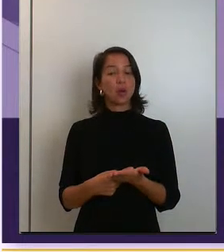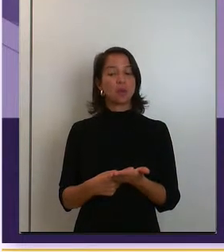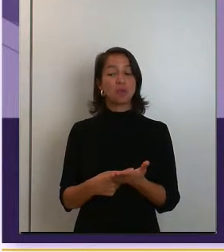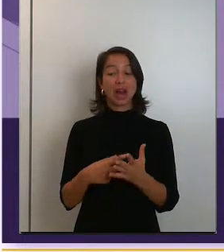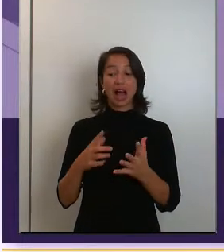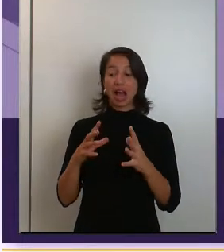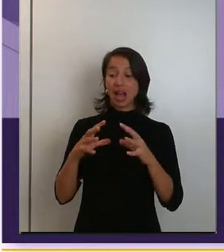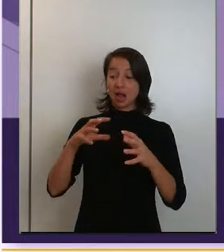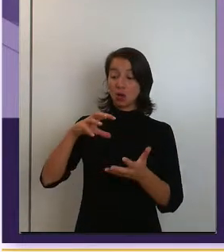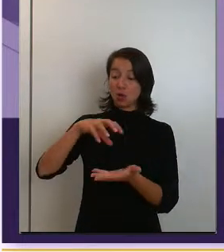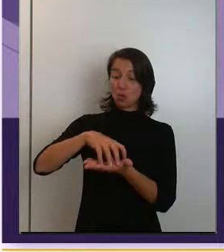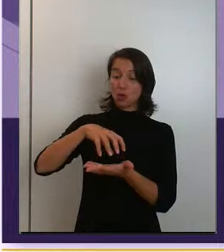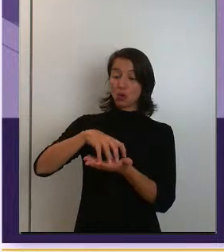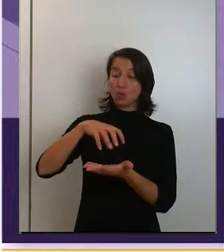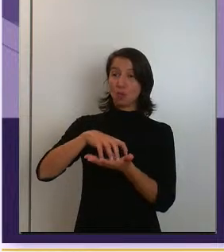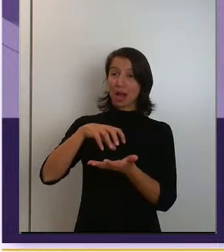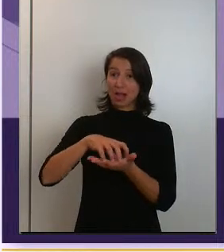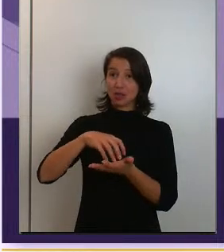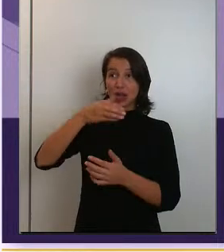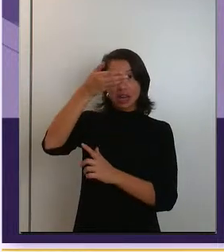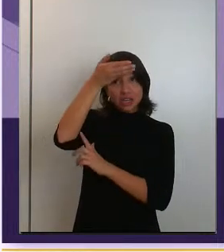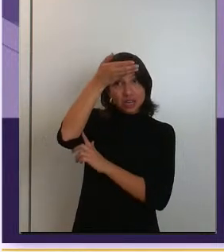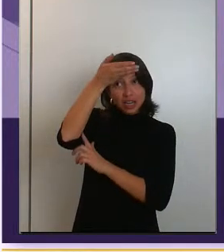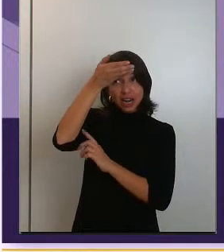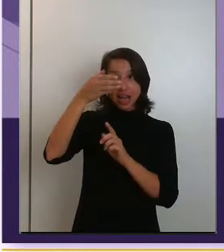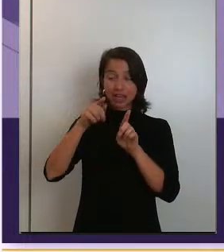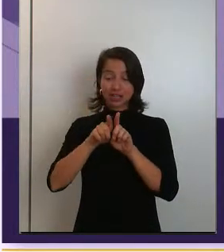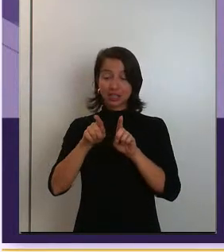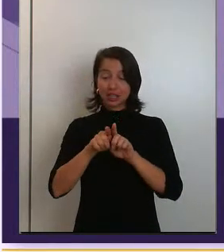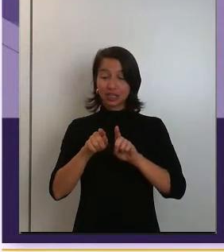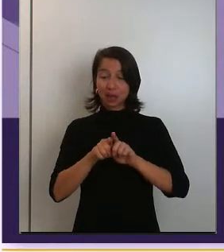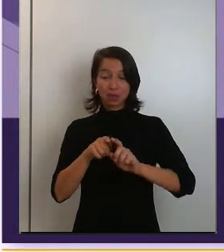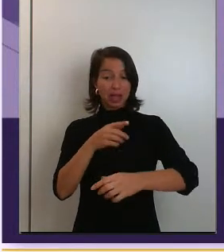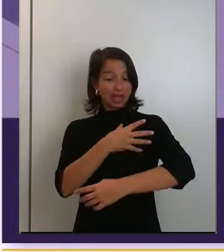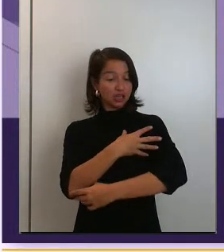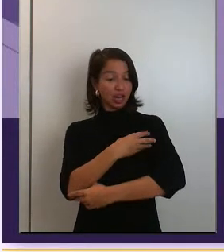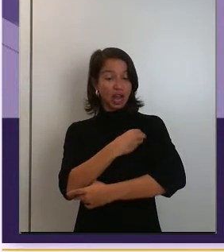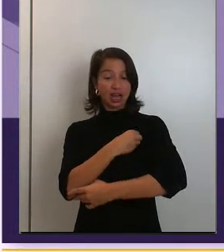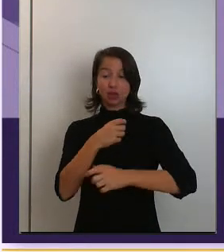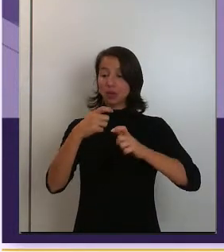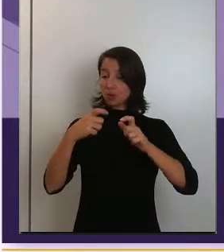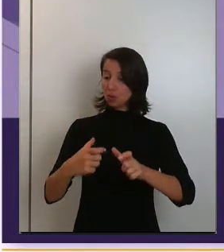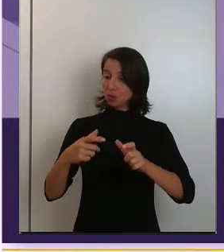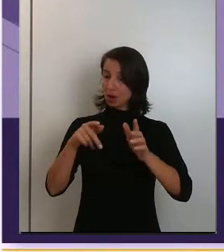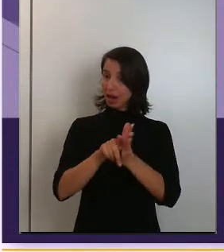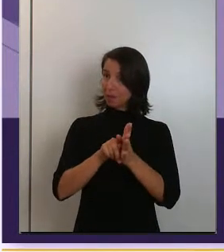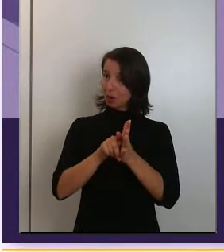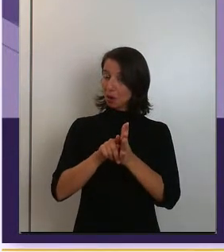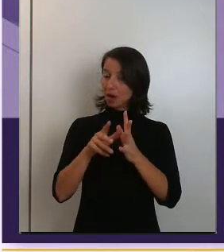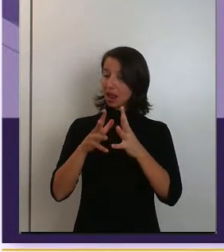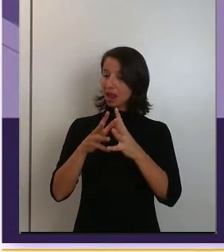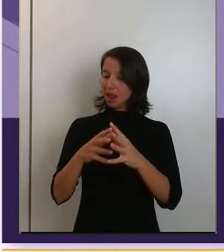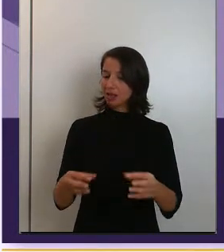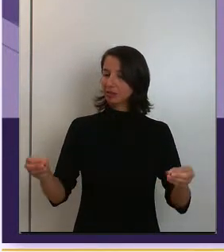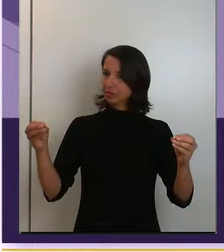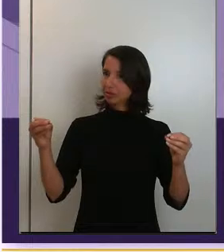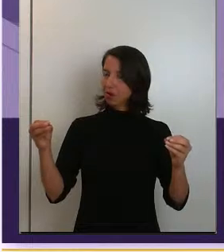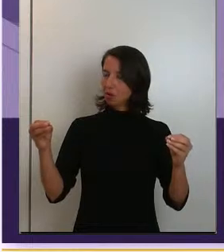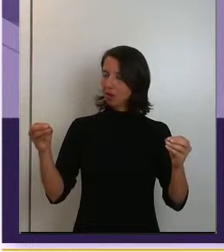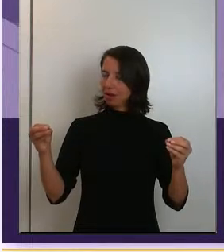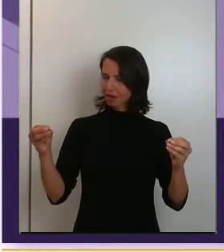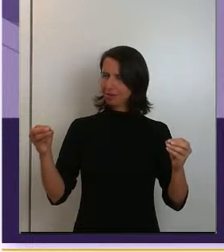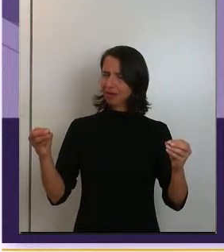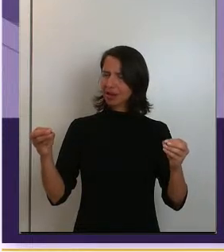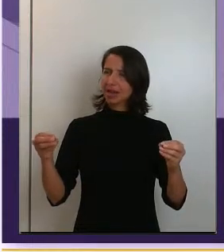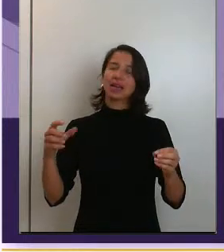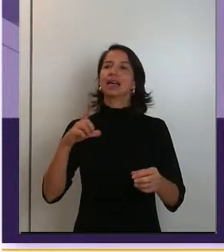e atualmente nós temos na medida provisória 1116 a previsão de reembolso creche, o que significa